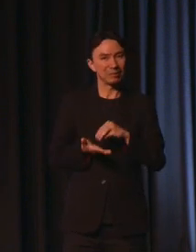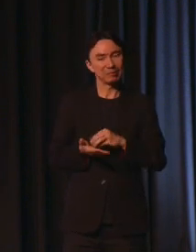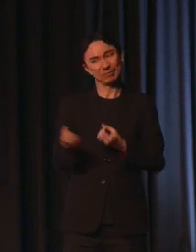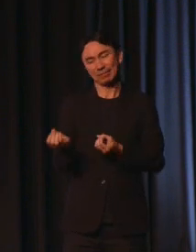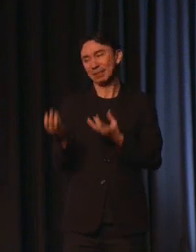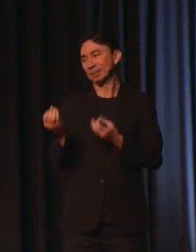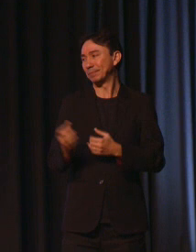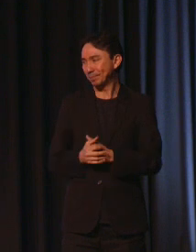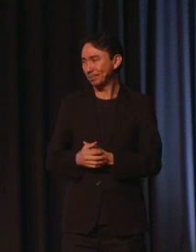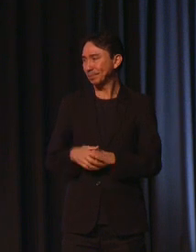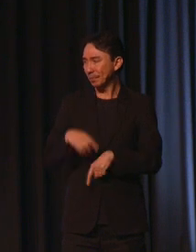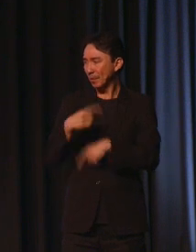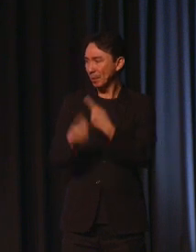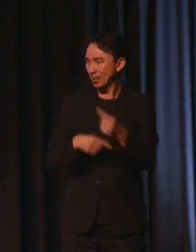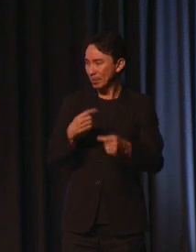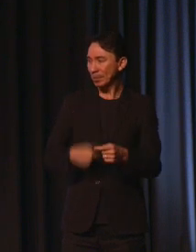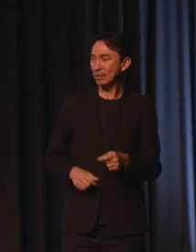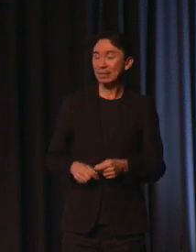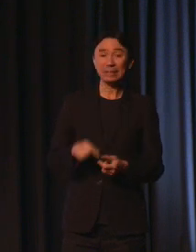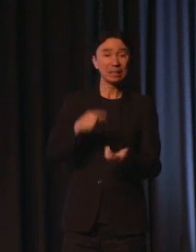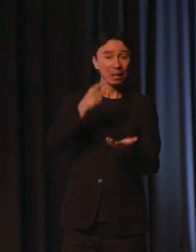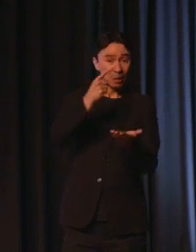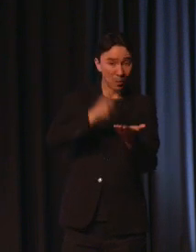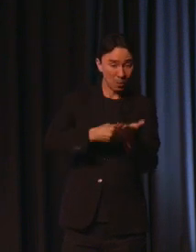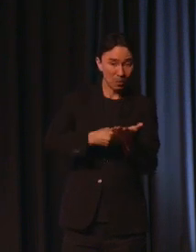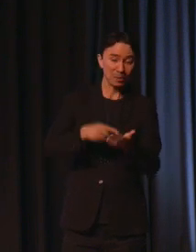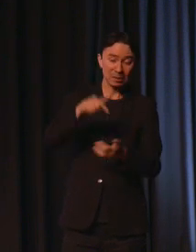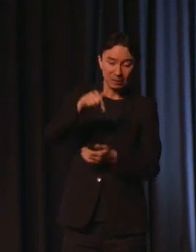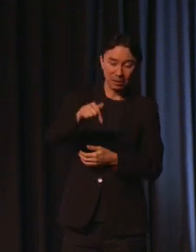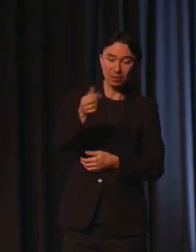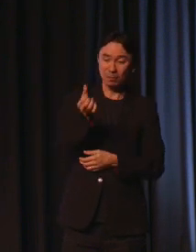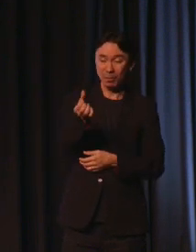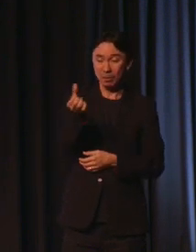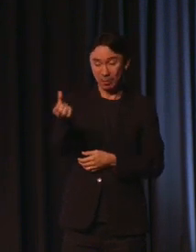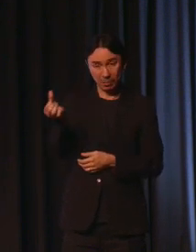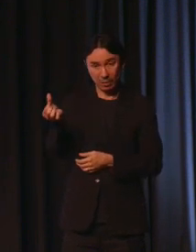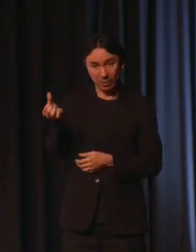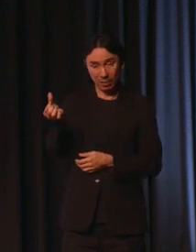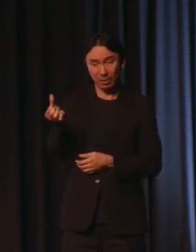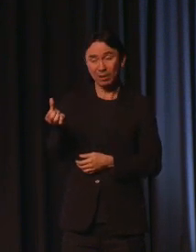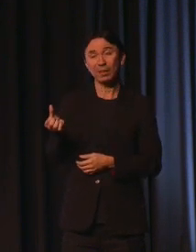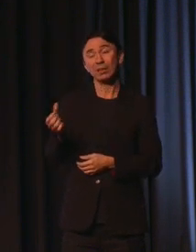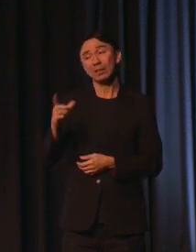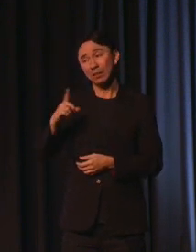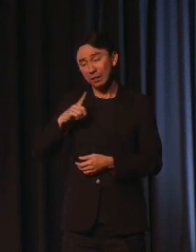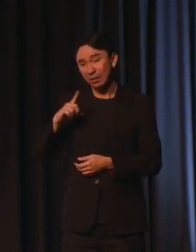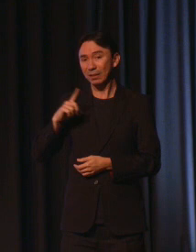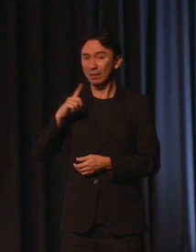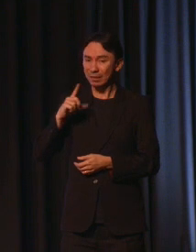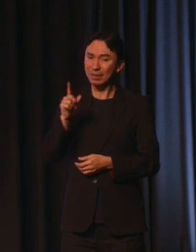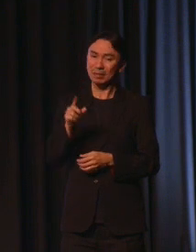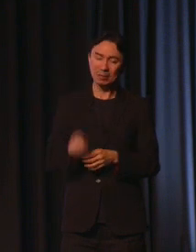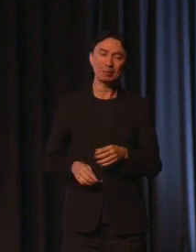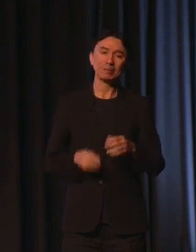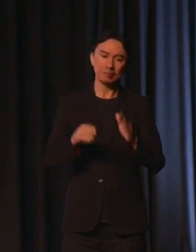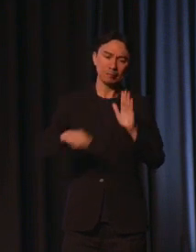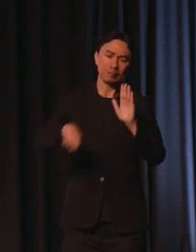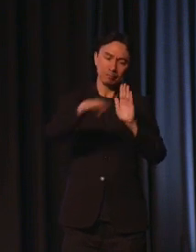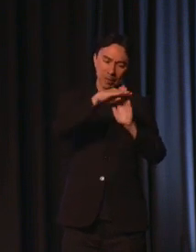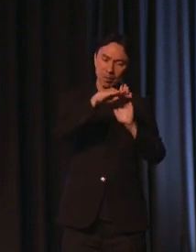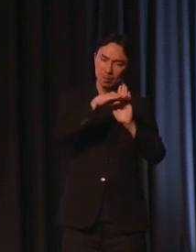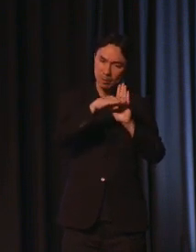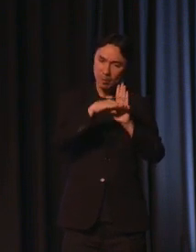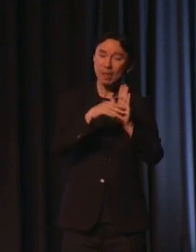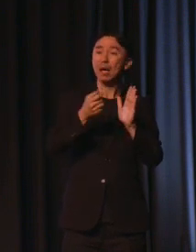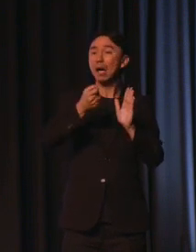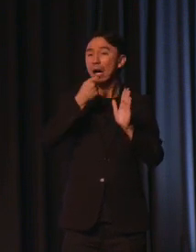Acórdão 766, ele trouxe especificamente o foco para os processos de compra de medicamentos, porque no passado